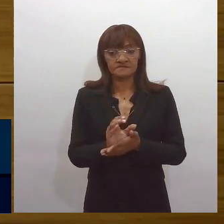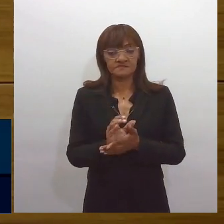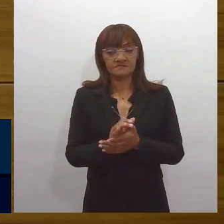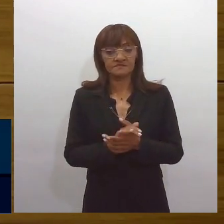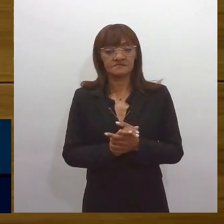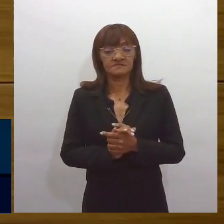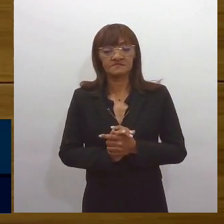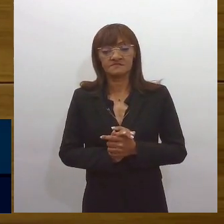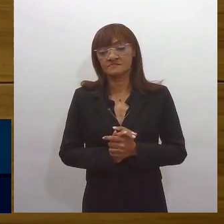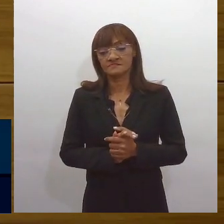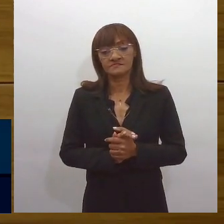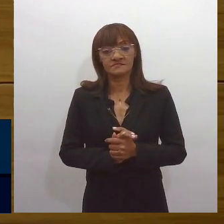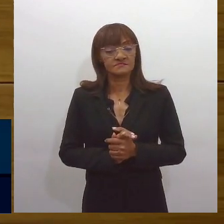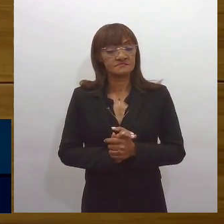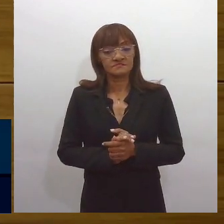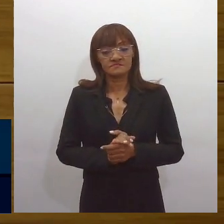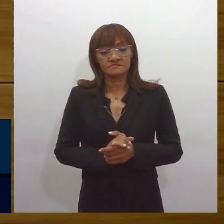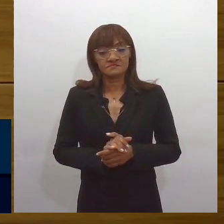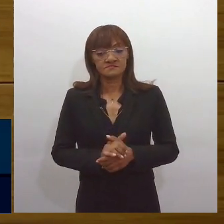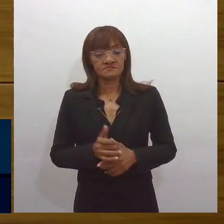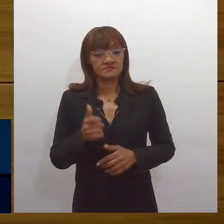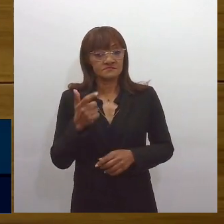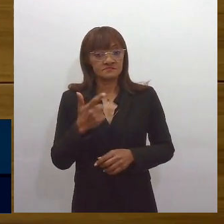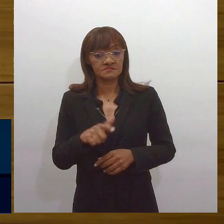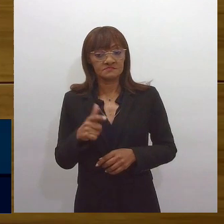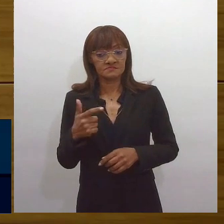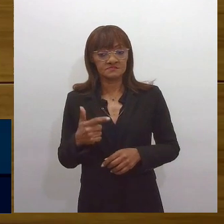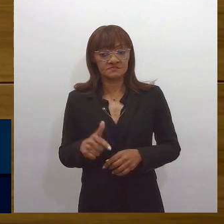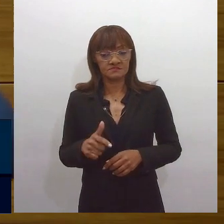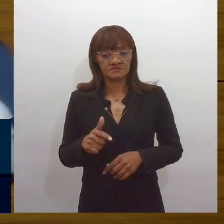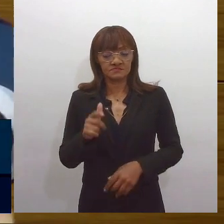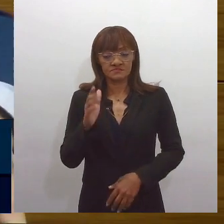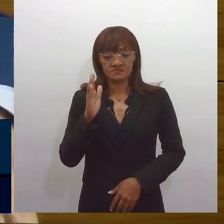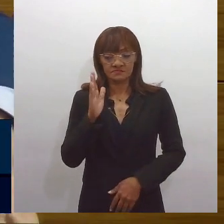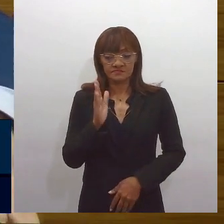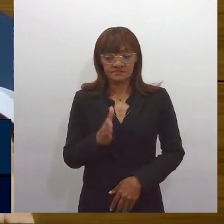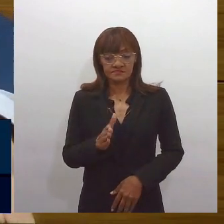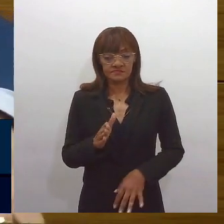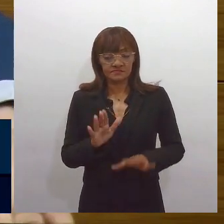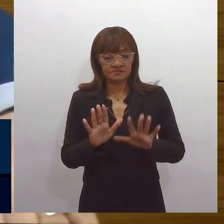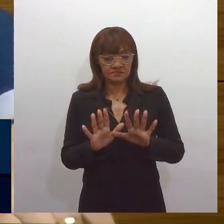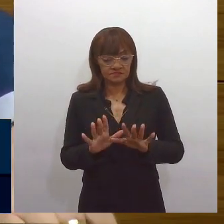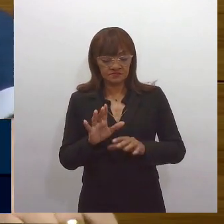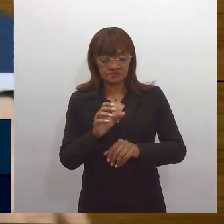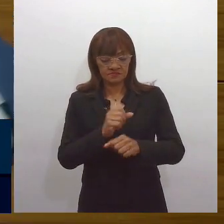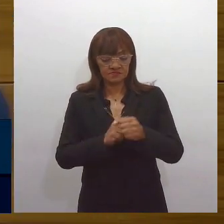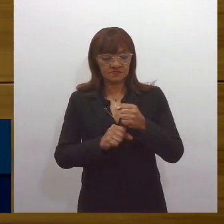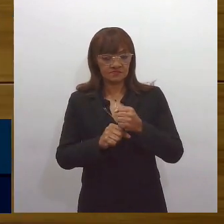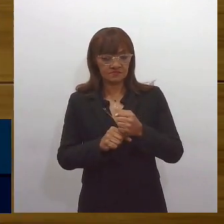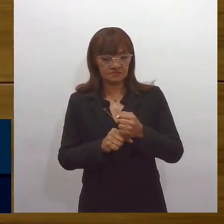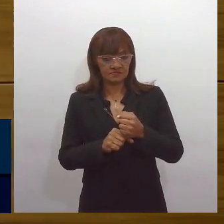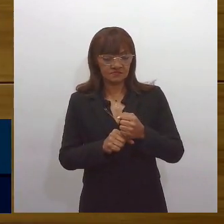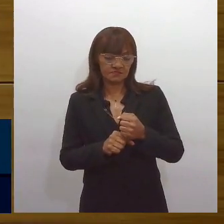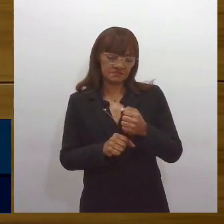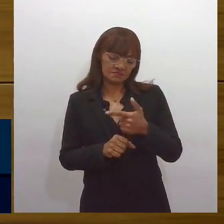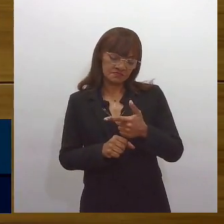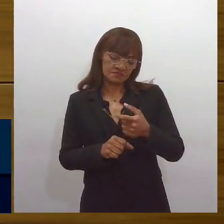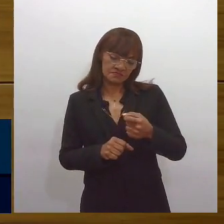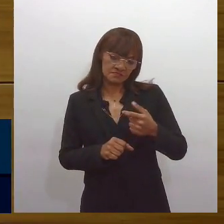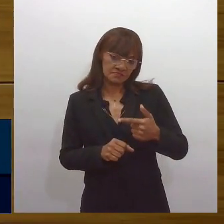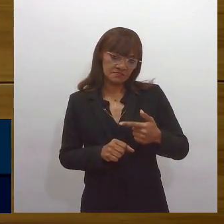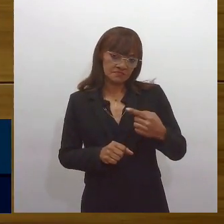bancada diretamente no ano eh de 2024 né O que houve foram eh